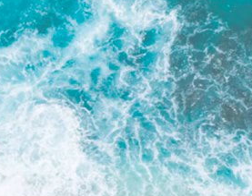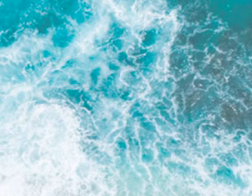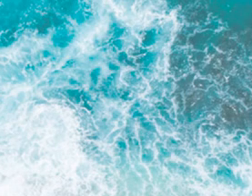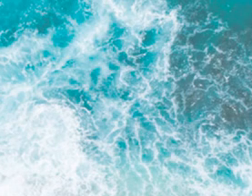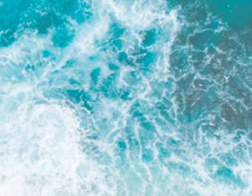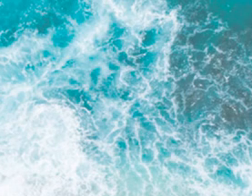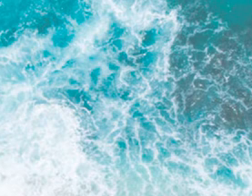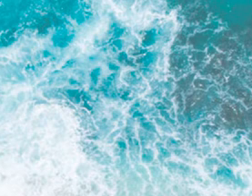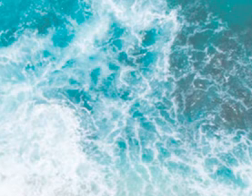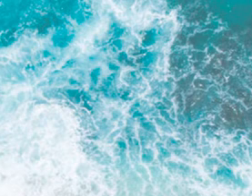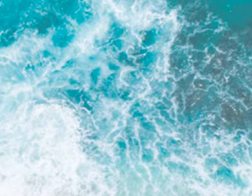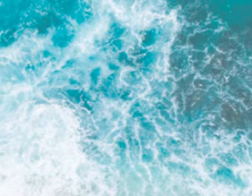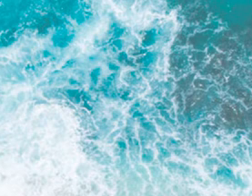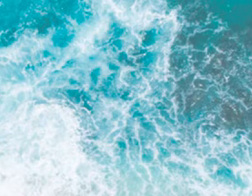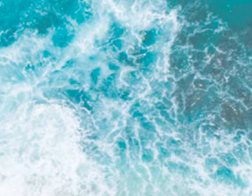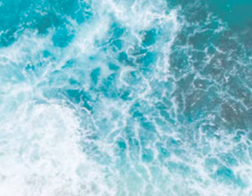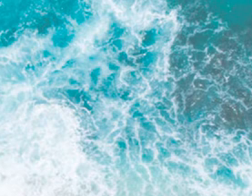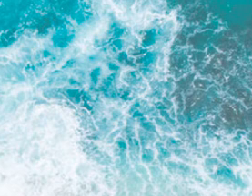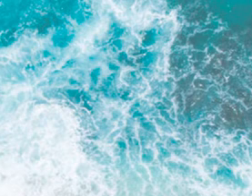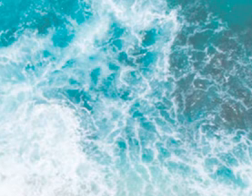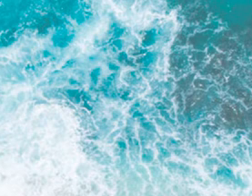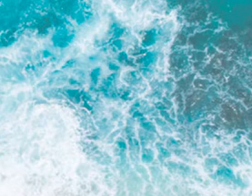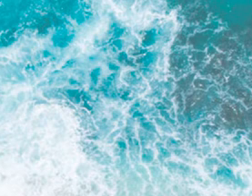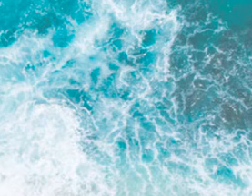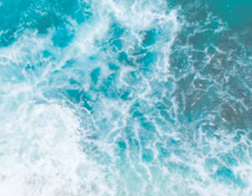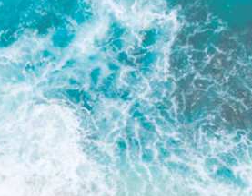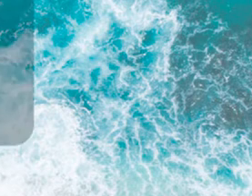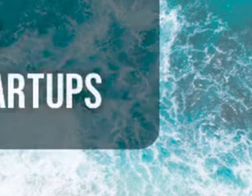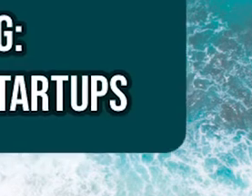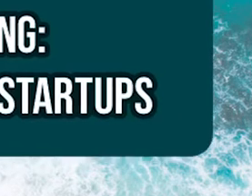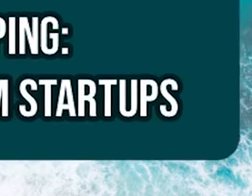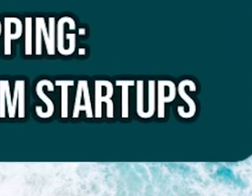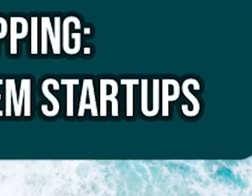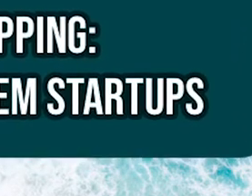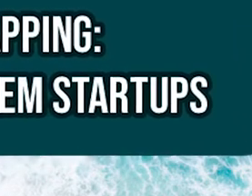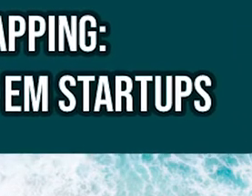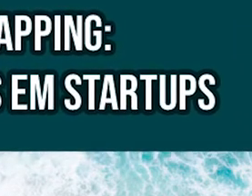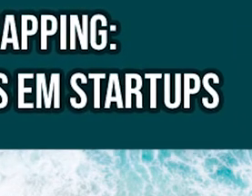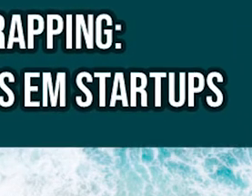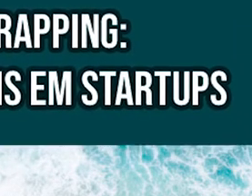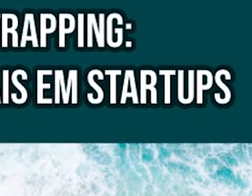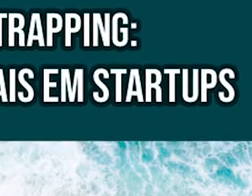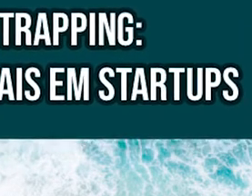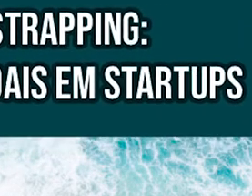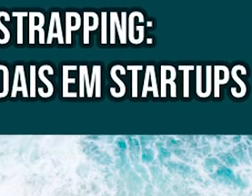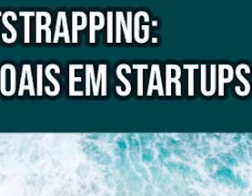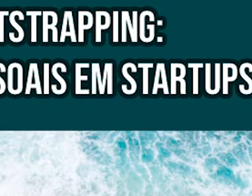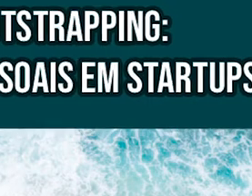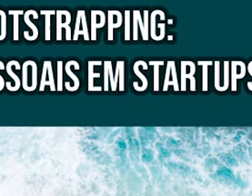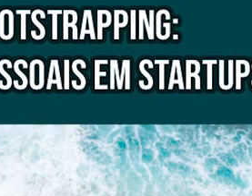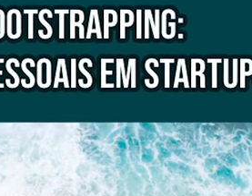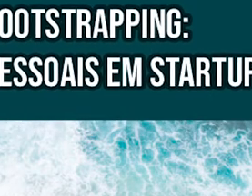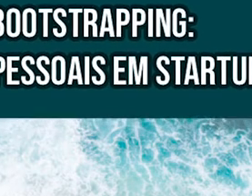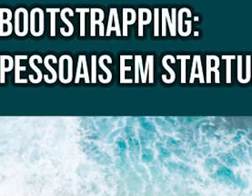Primeiro Workshop de Empreendedorismo em Ciências do Mar. Sala 1. Como construir uma boa ideia? Empreendedorismo